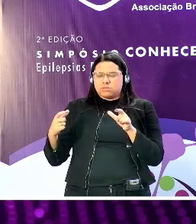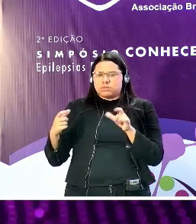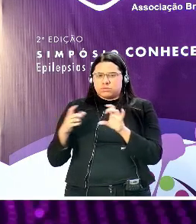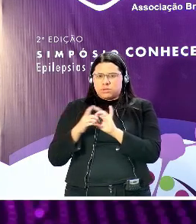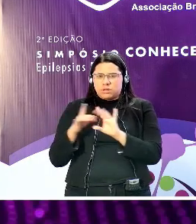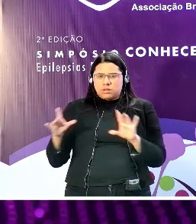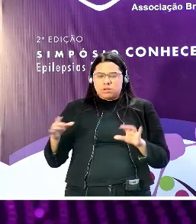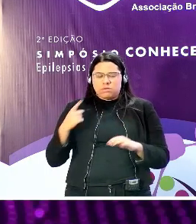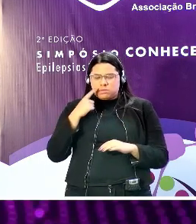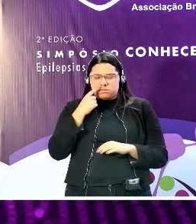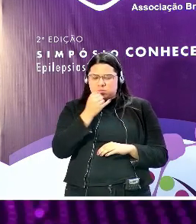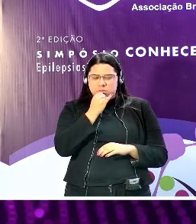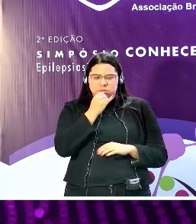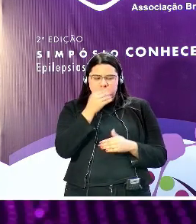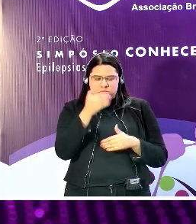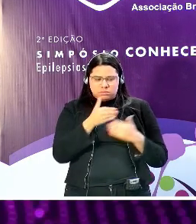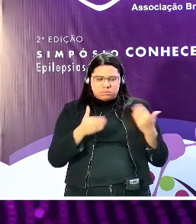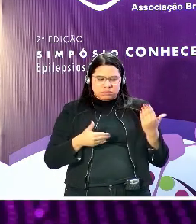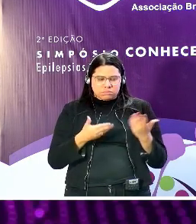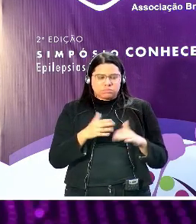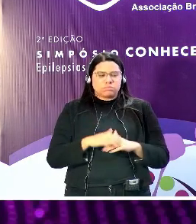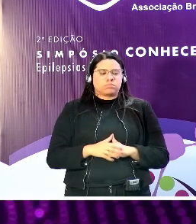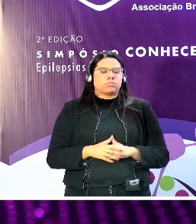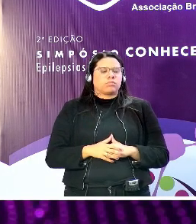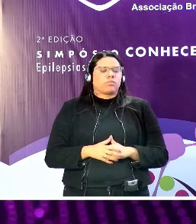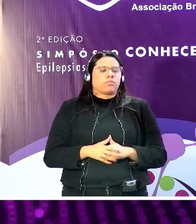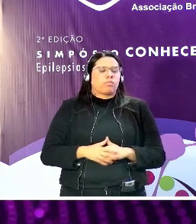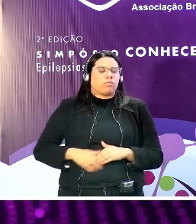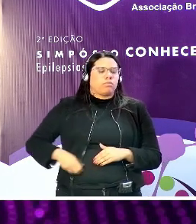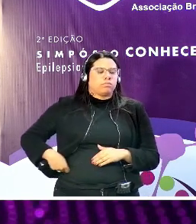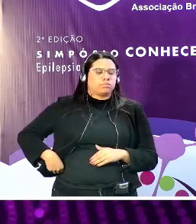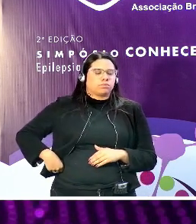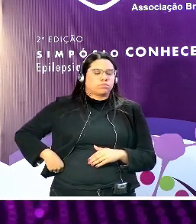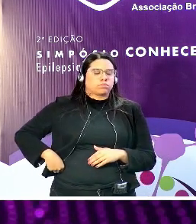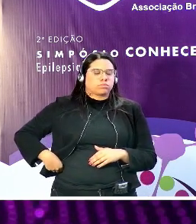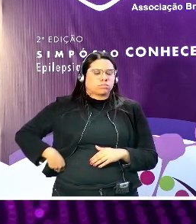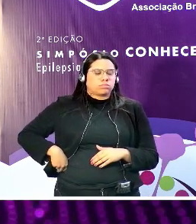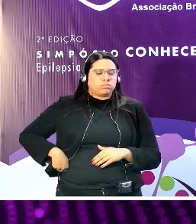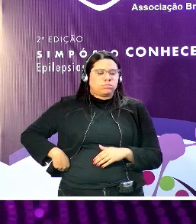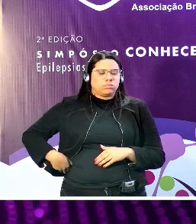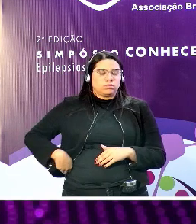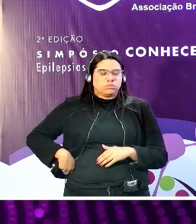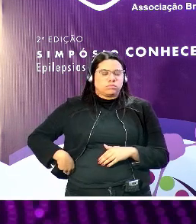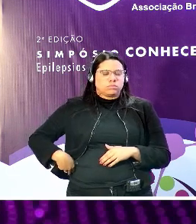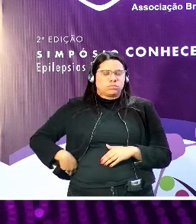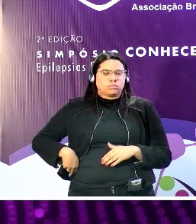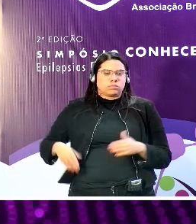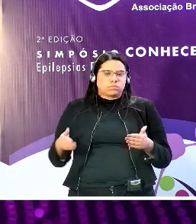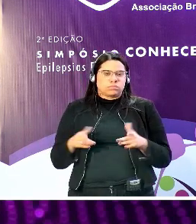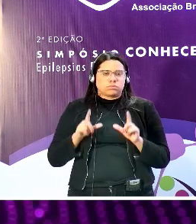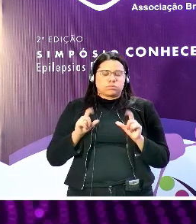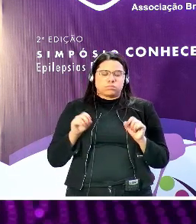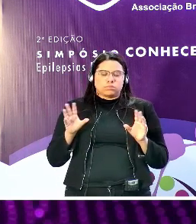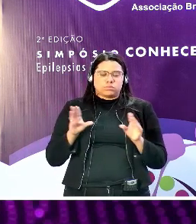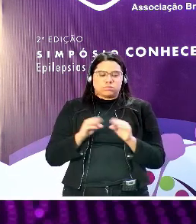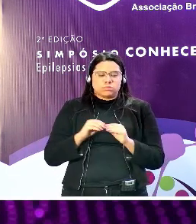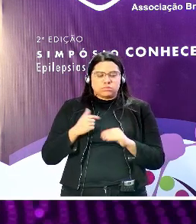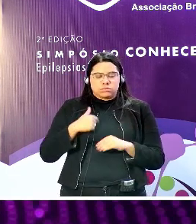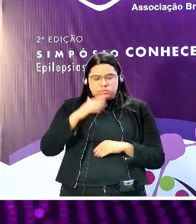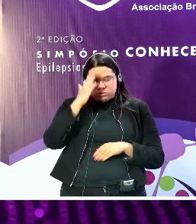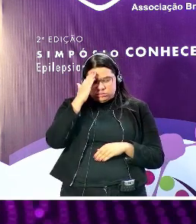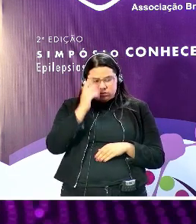nesse exemplo. A questão é, a gente está resumindo que a